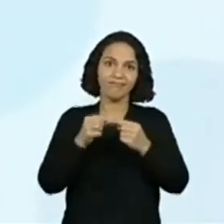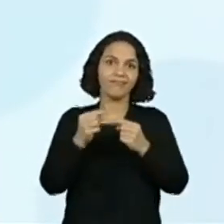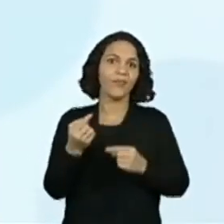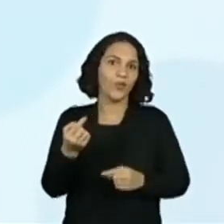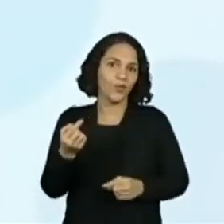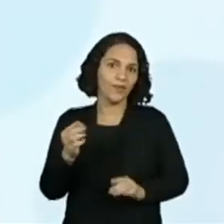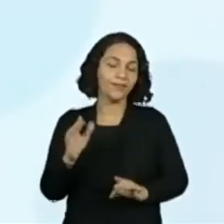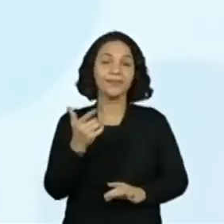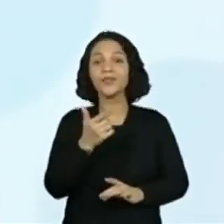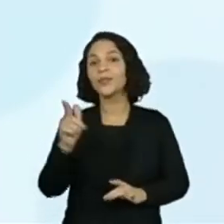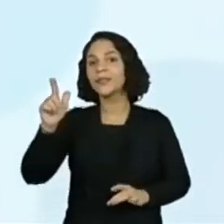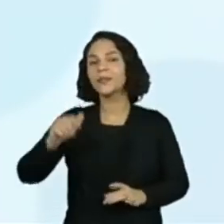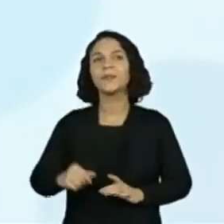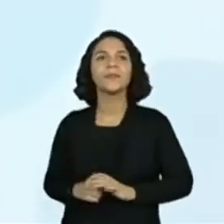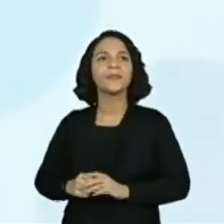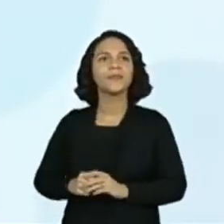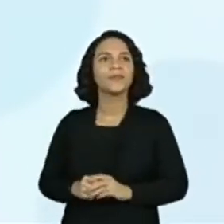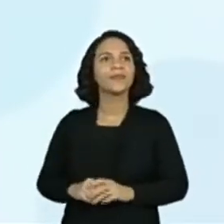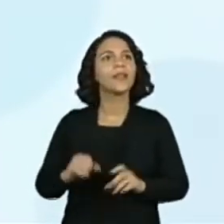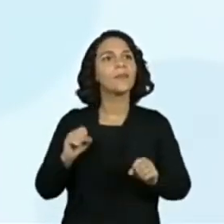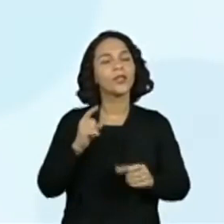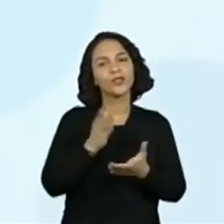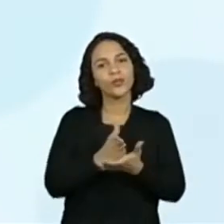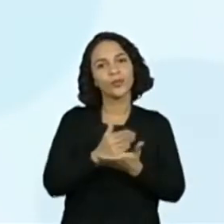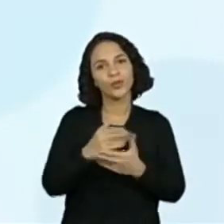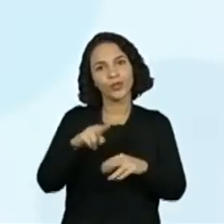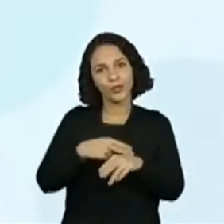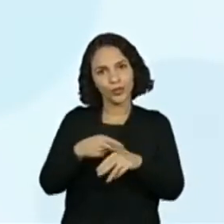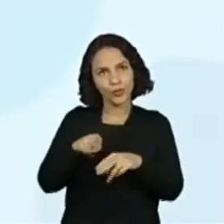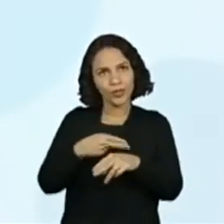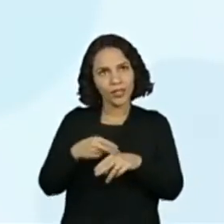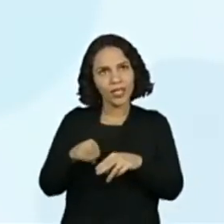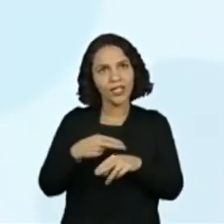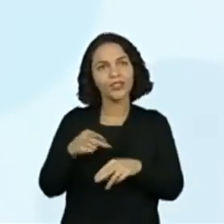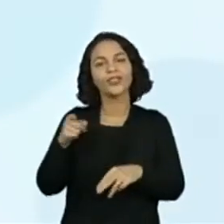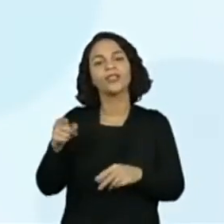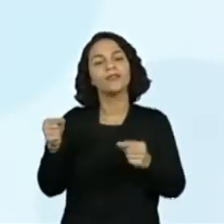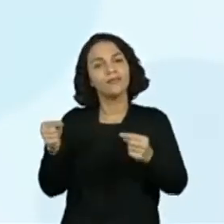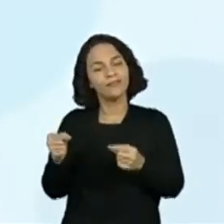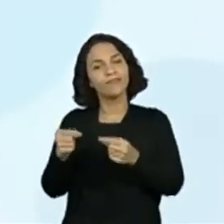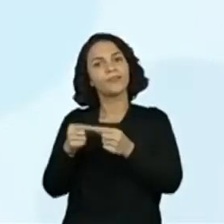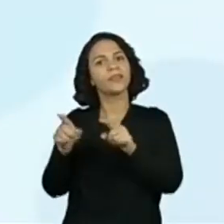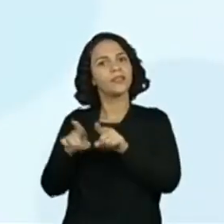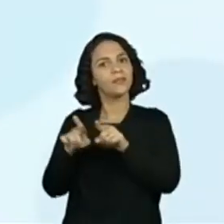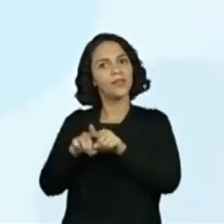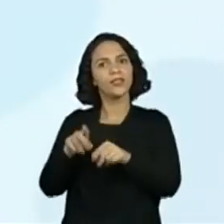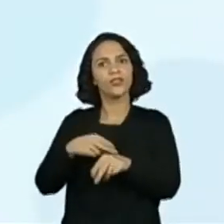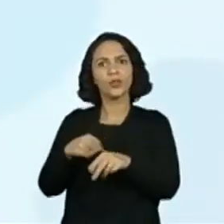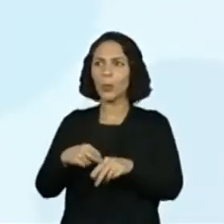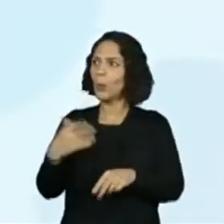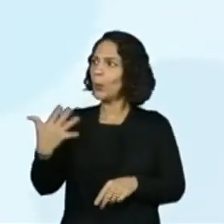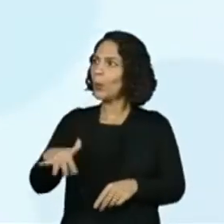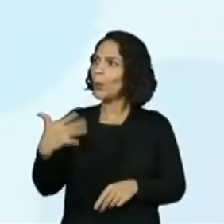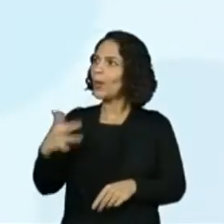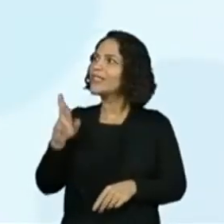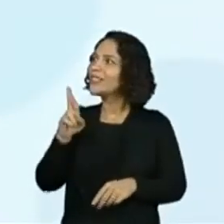Então vamos para a próxima. Bolo de chocolate com sorvete de chocolate. Que delícia, muito